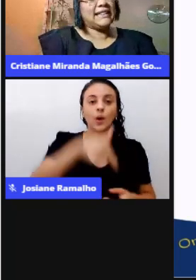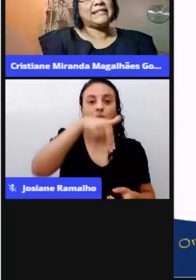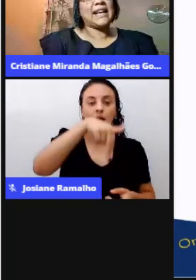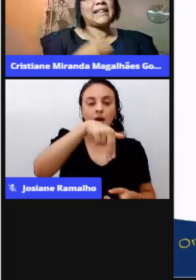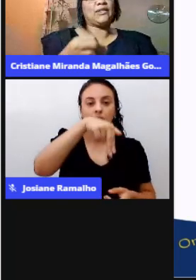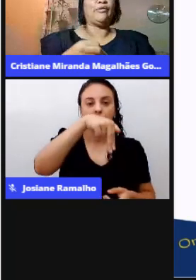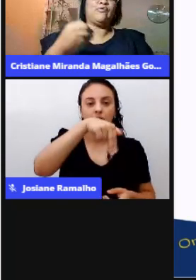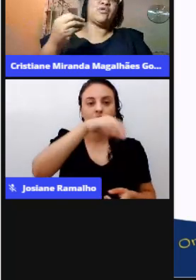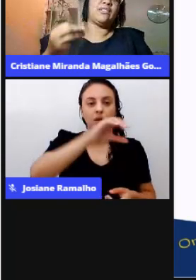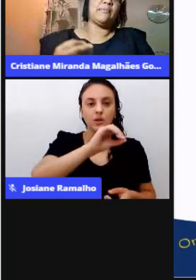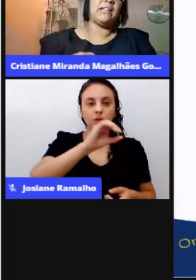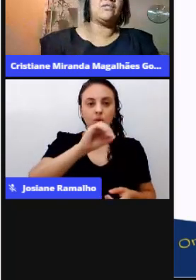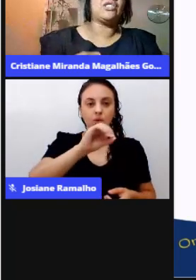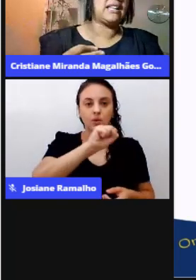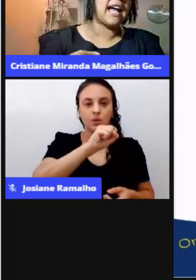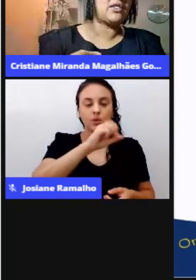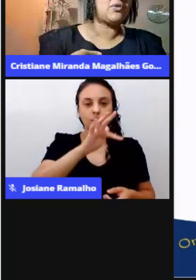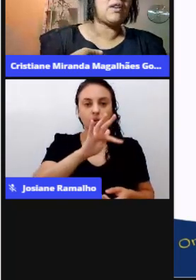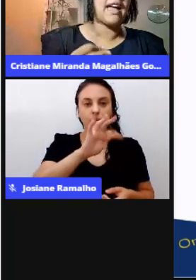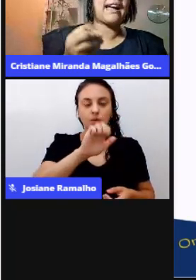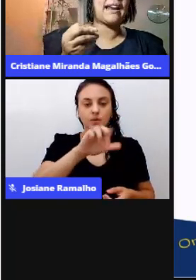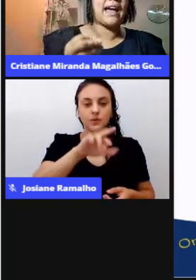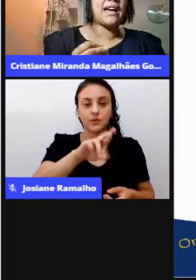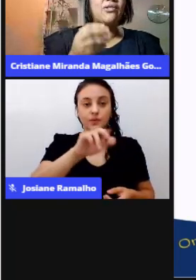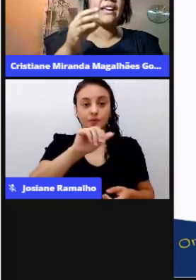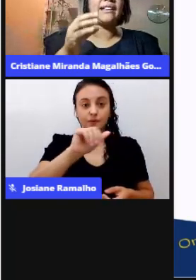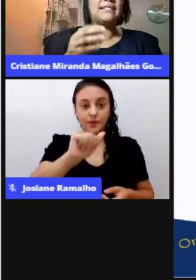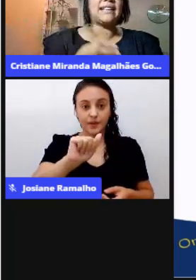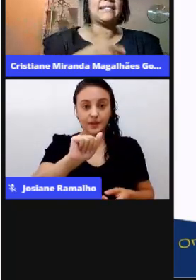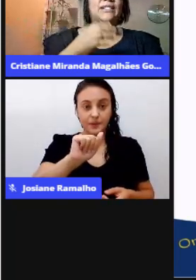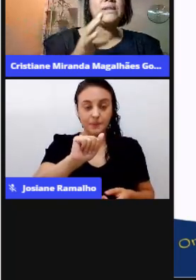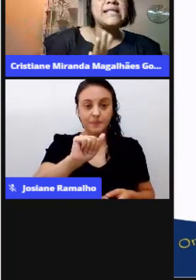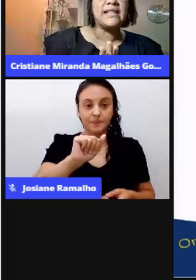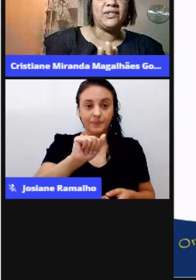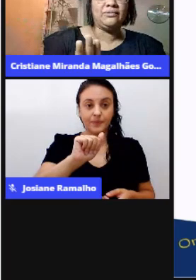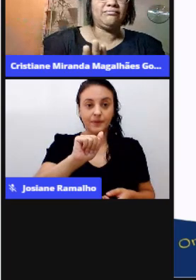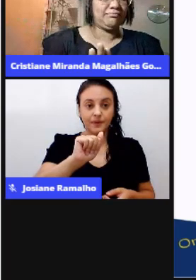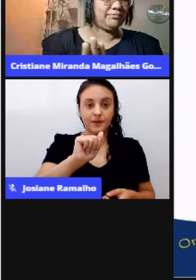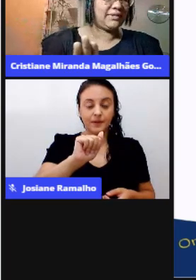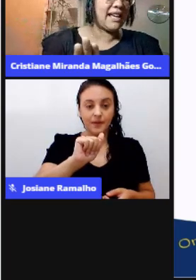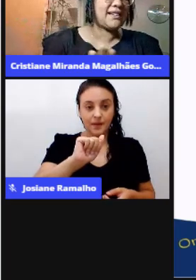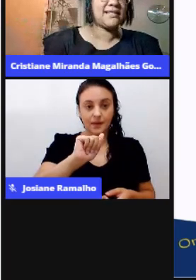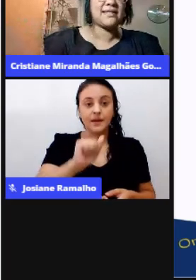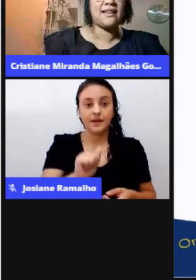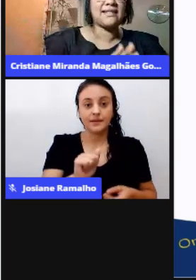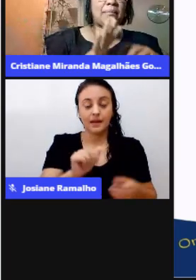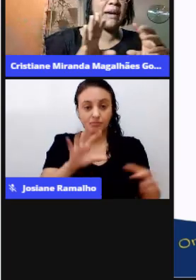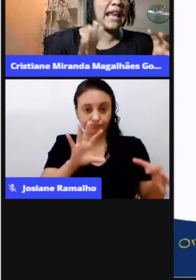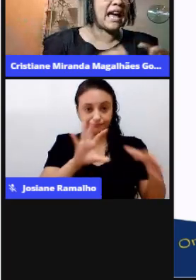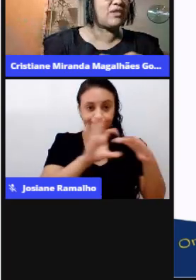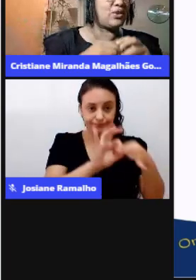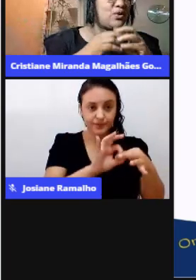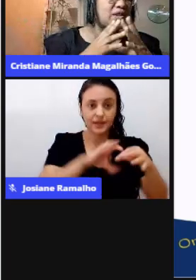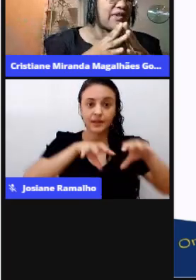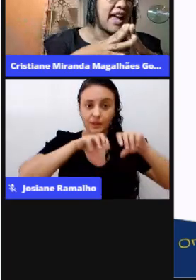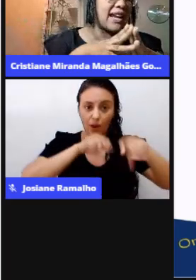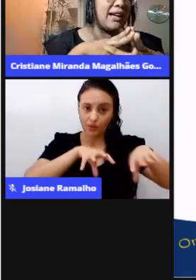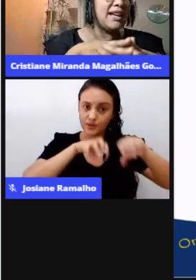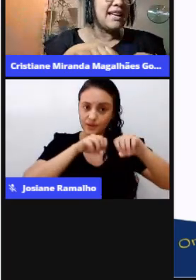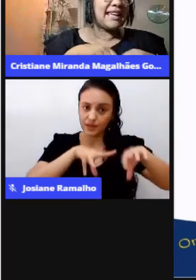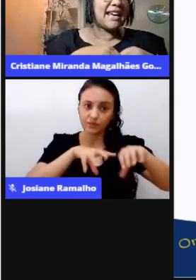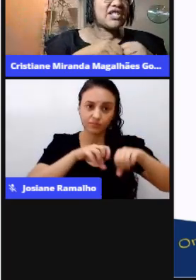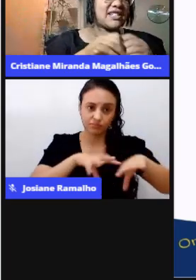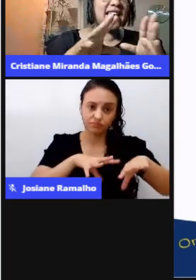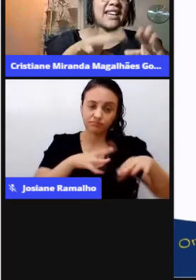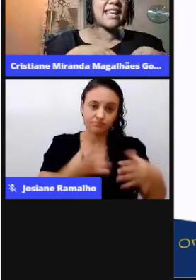se ela trata do funcionamento didático, é claro que ela trata do ensino, né? Essa palavra